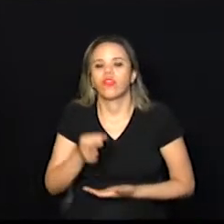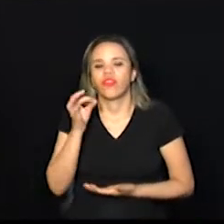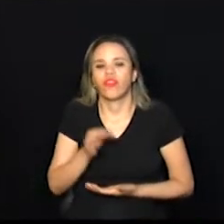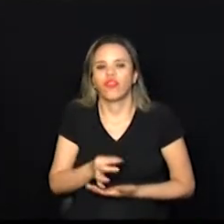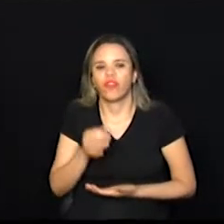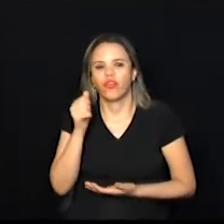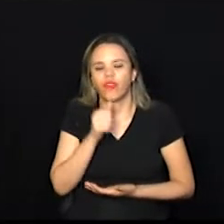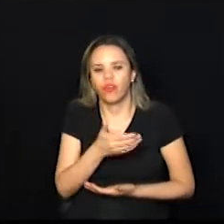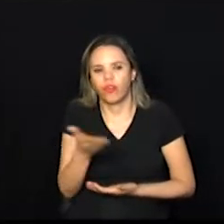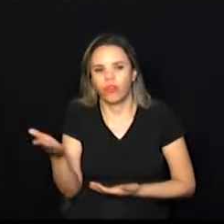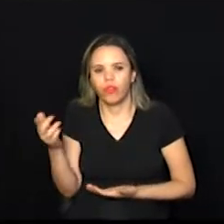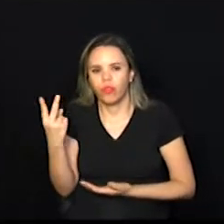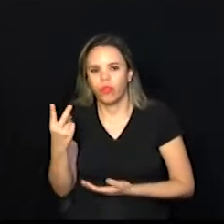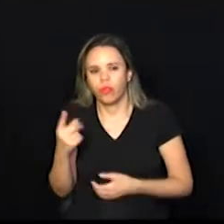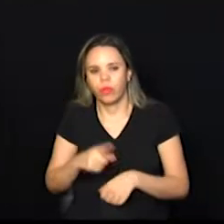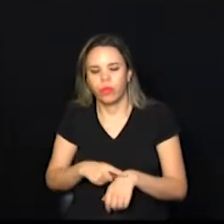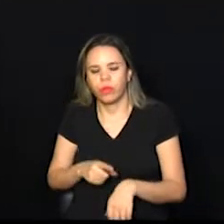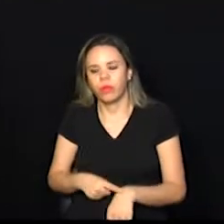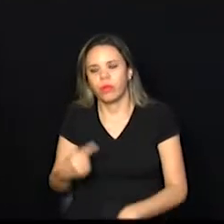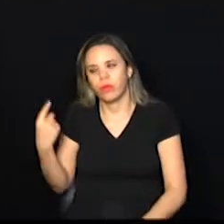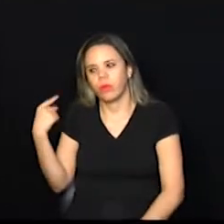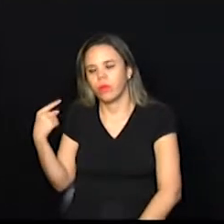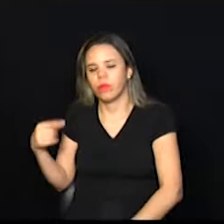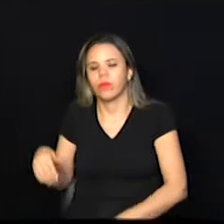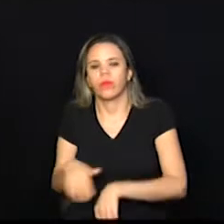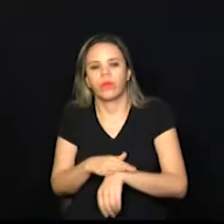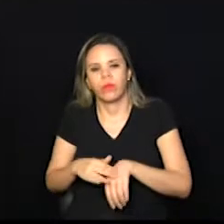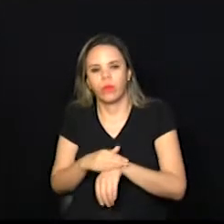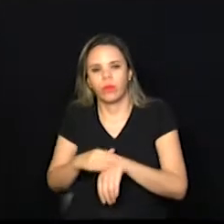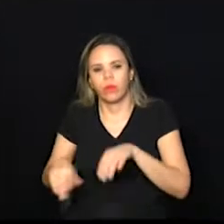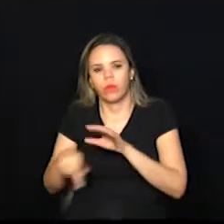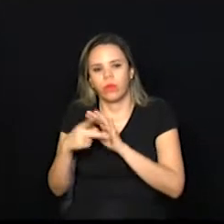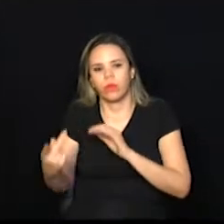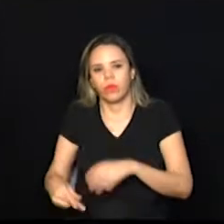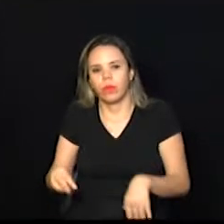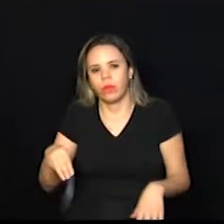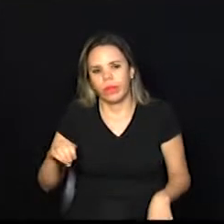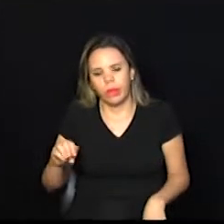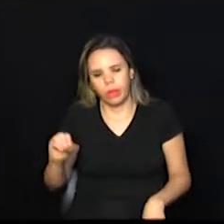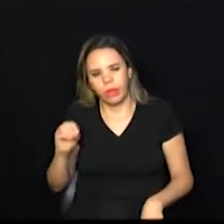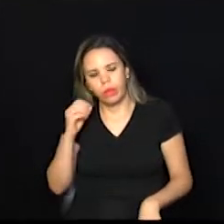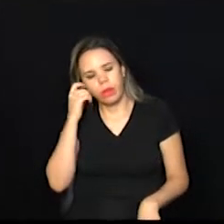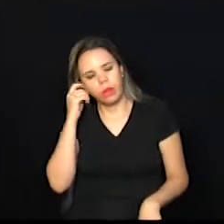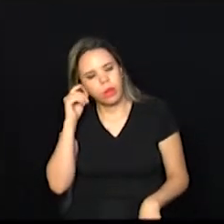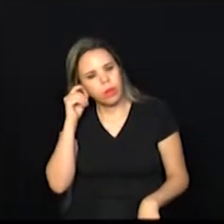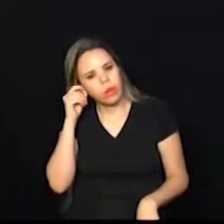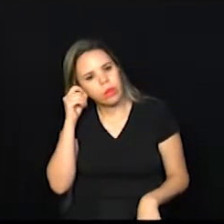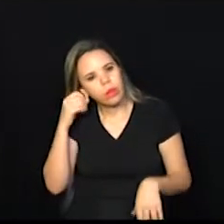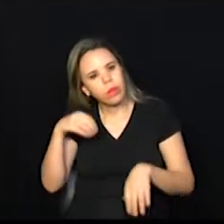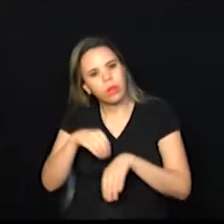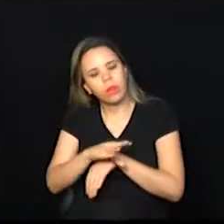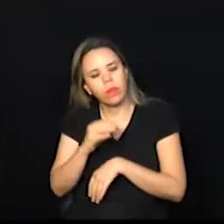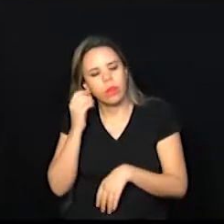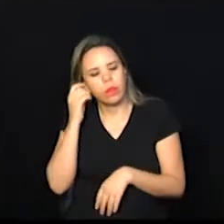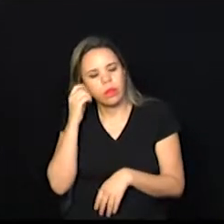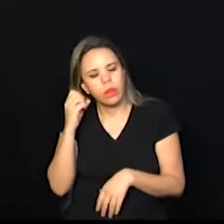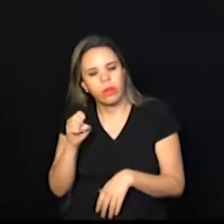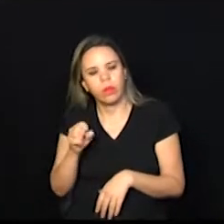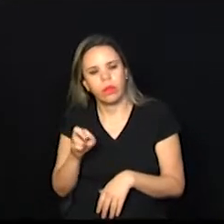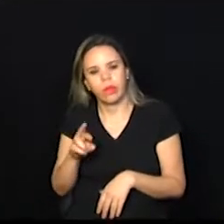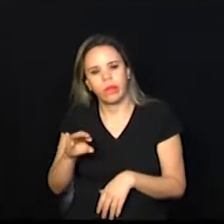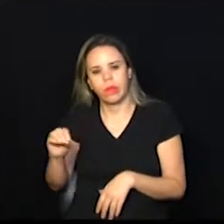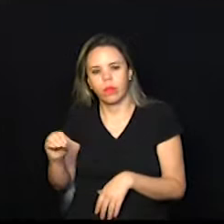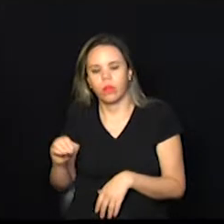Nós tivemos 2 momentos de conversa dentro do próprio CEAMO. Nós trouxemos o Sérgio Barbosa, que é uma